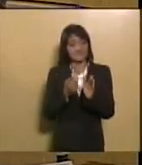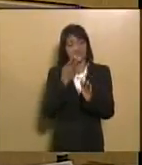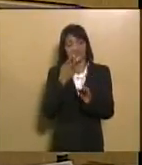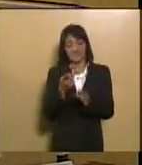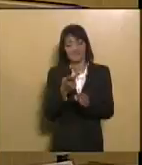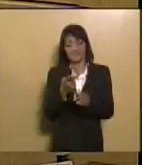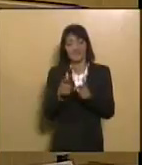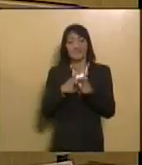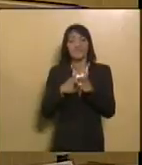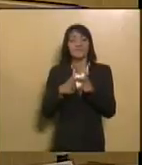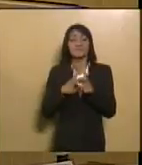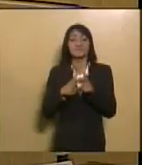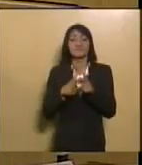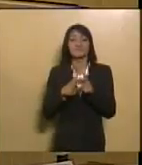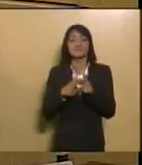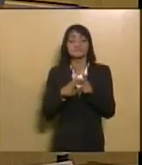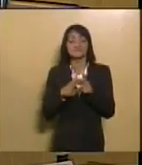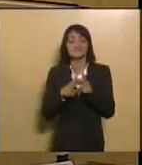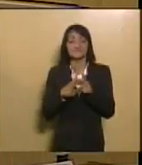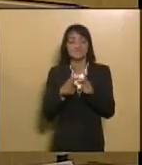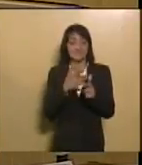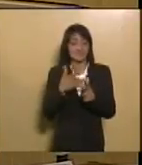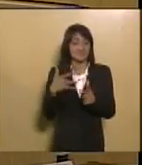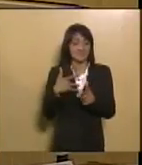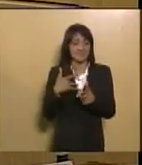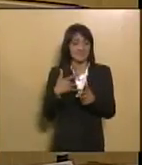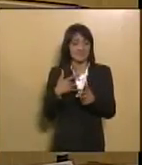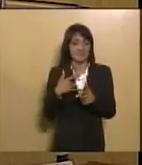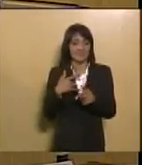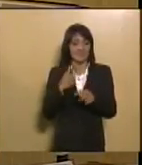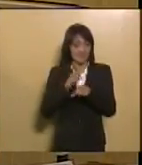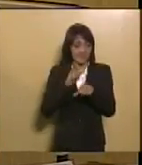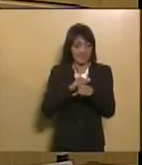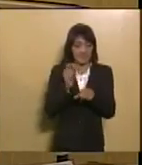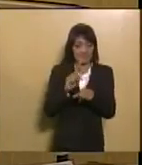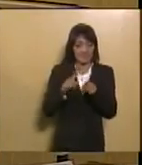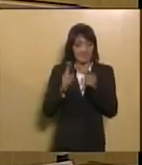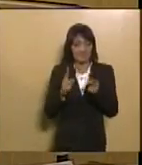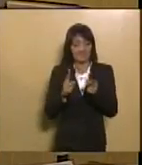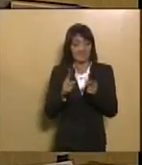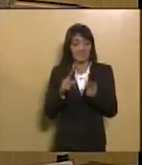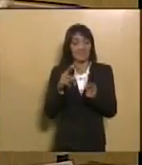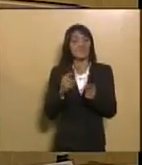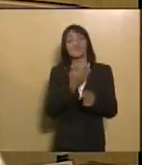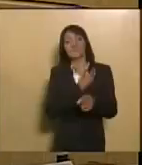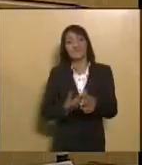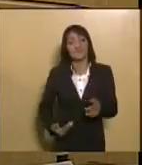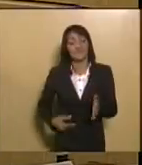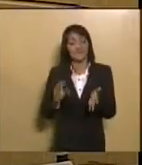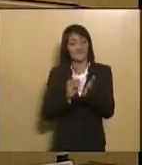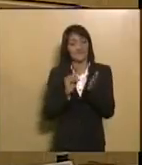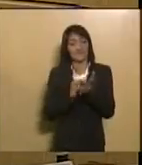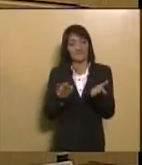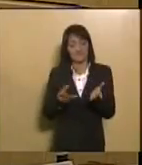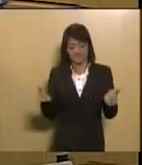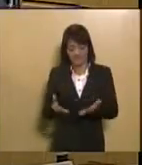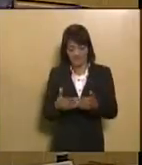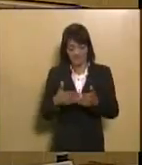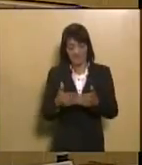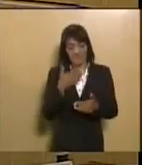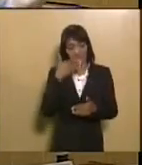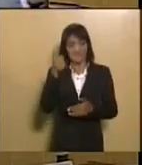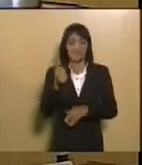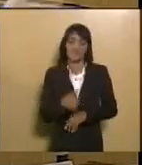o problema da saúde de Sergipe não é a falta de dinheiro, era a falta de gestão. A partir de agora, as coisas vão melhorar. E